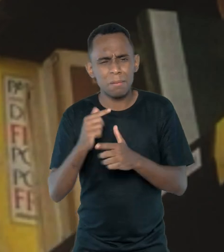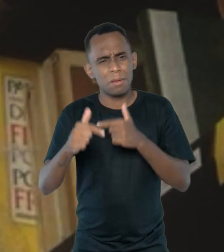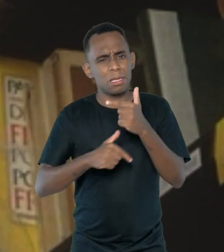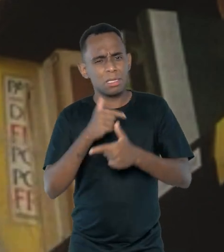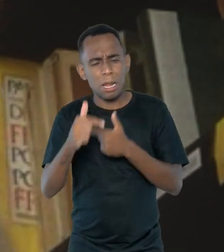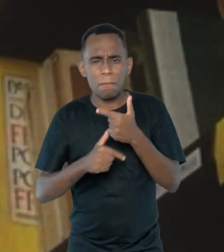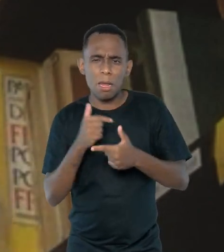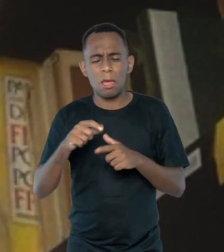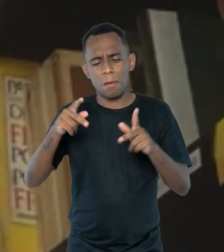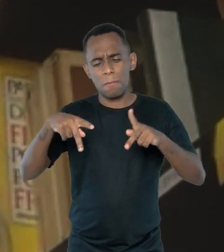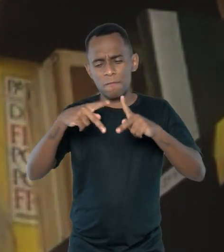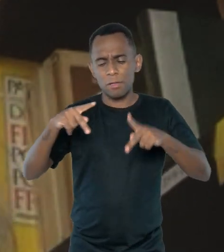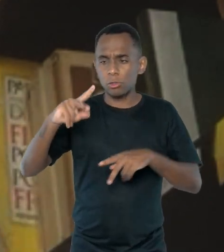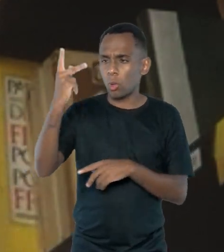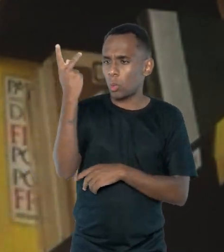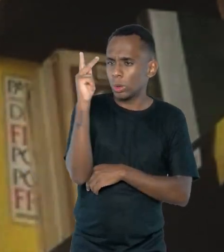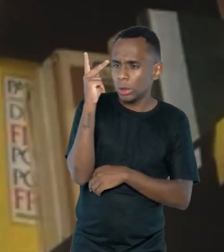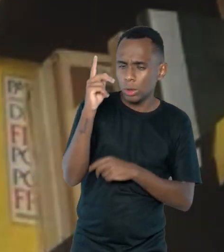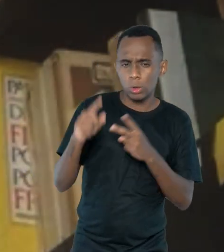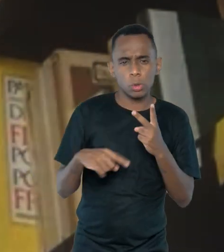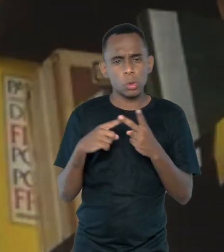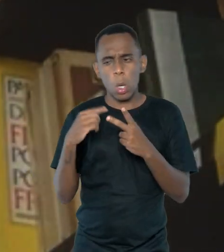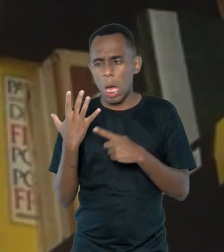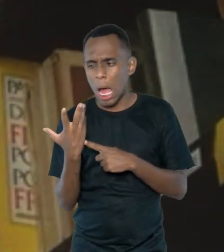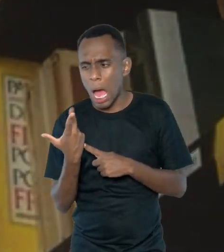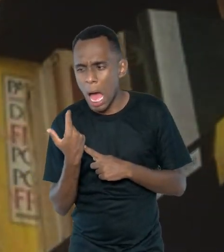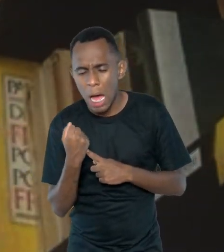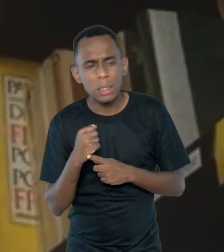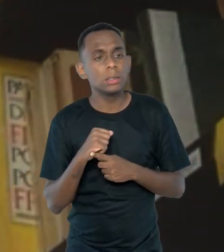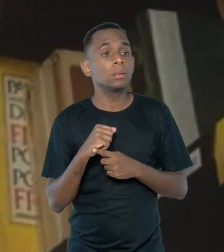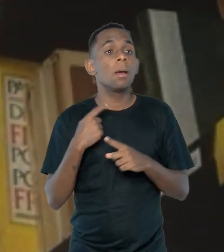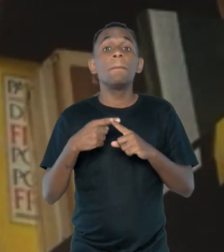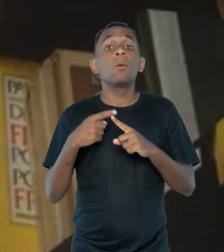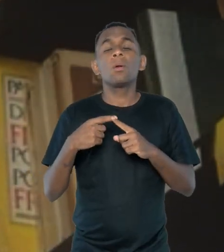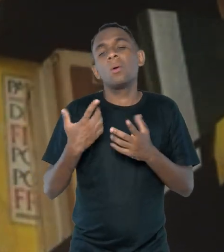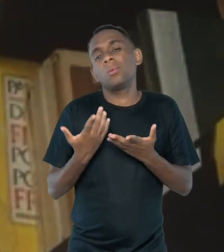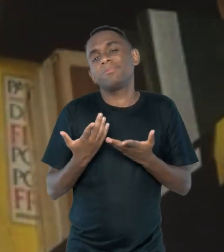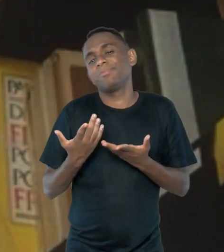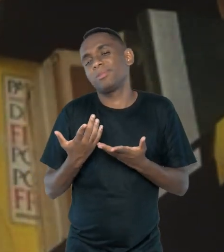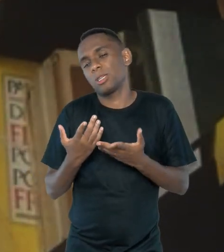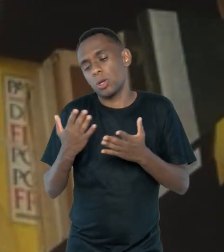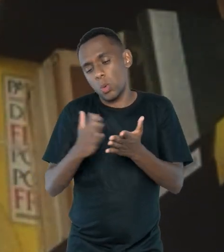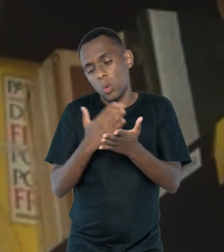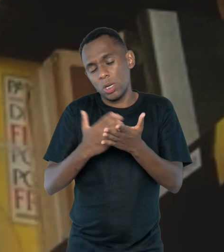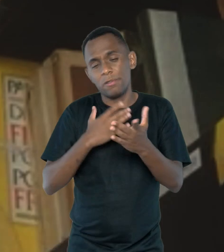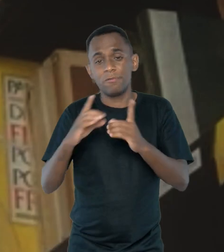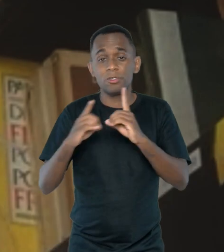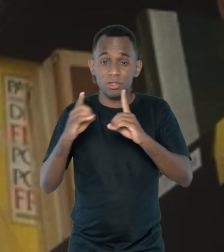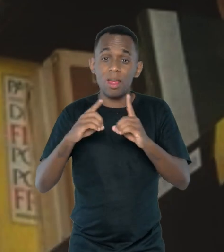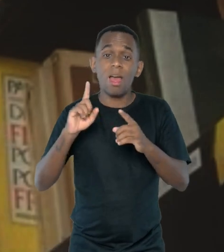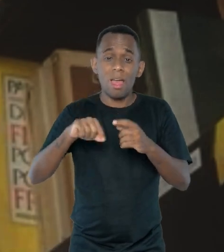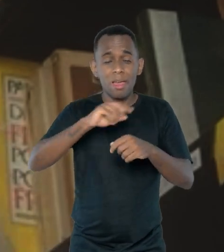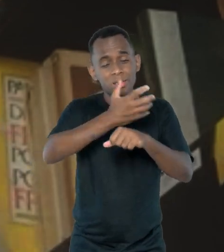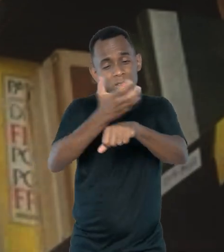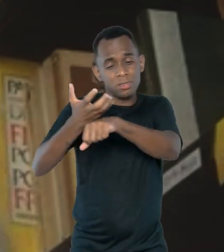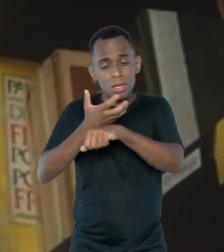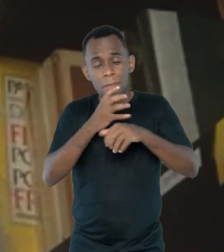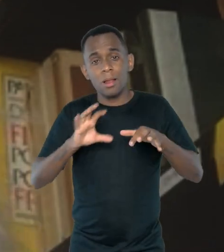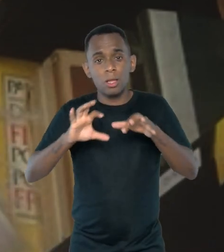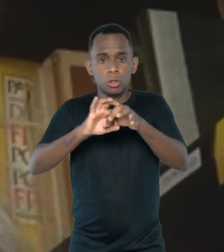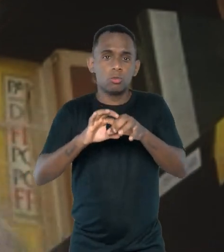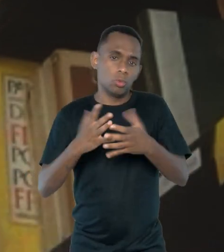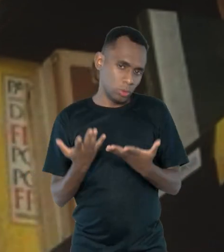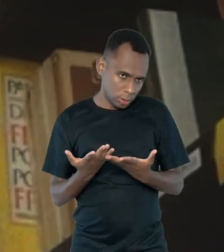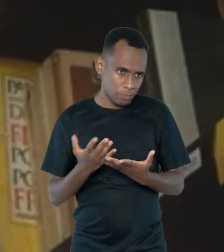professores de história, de arte, porque o livro didático, no fundo, ele é transversal. Quer dizer, quando você lê um